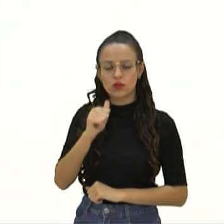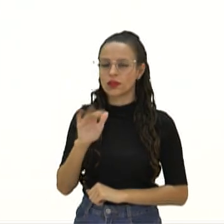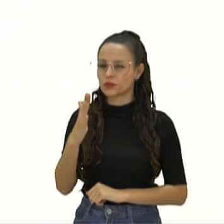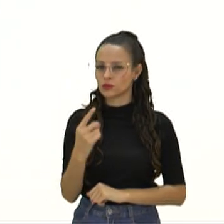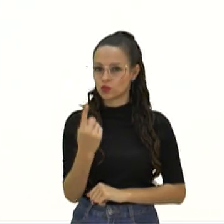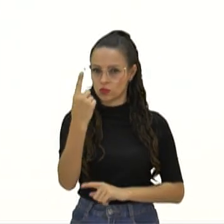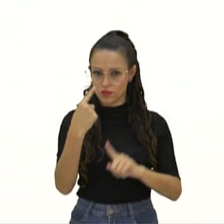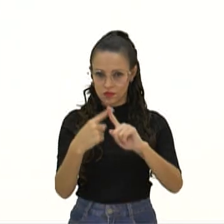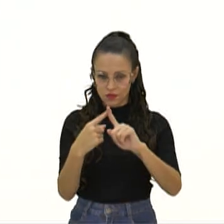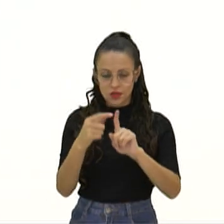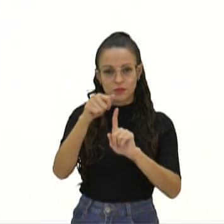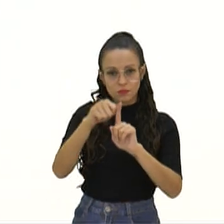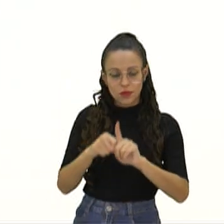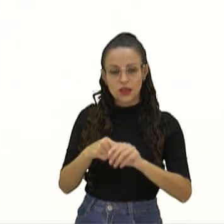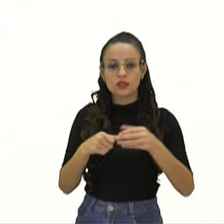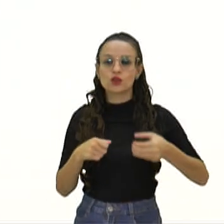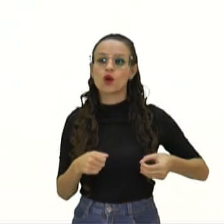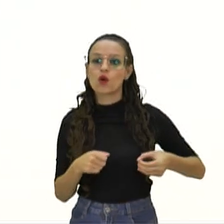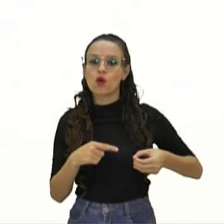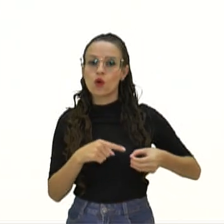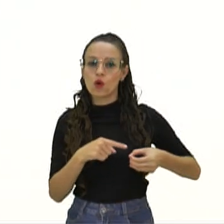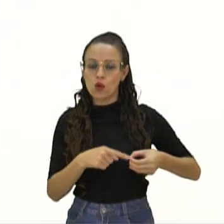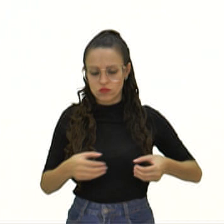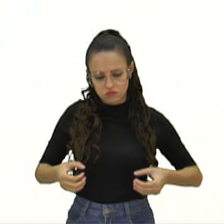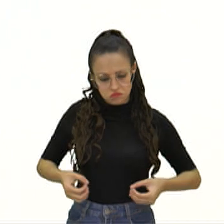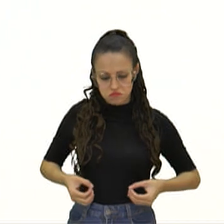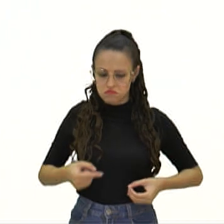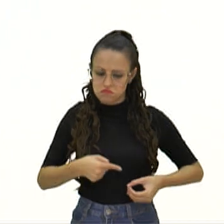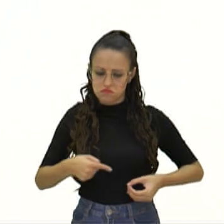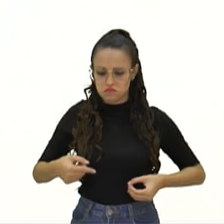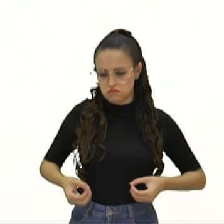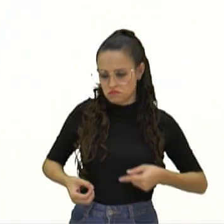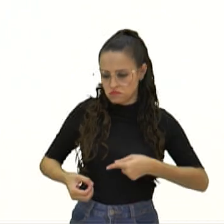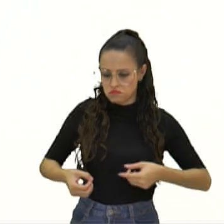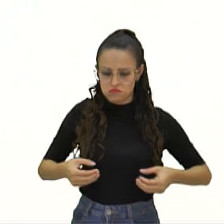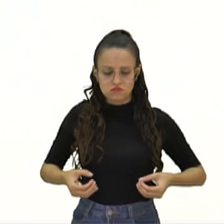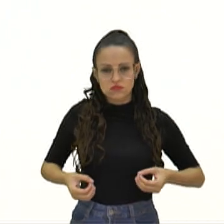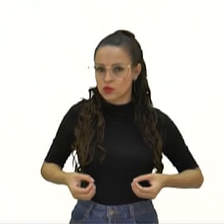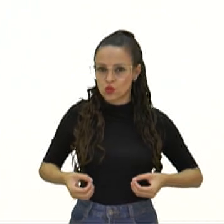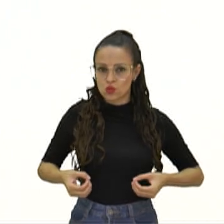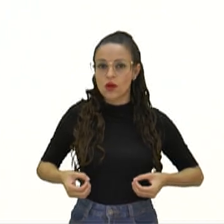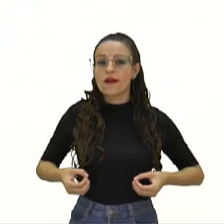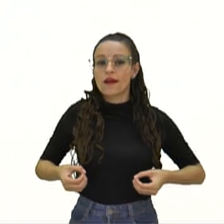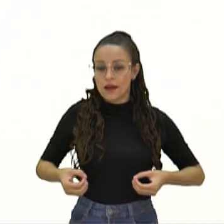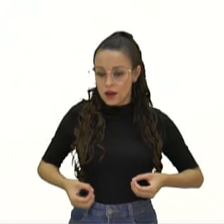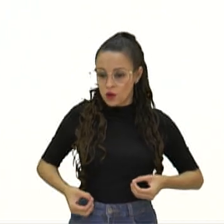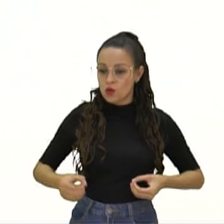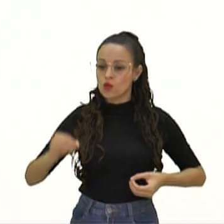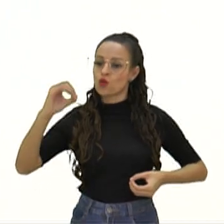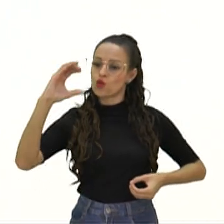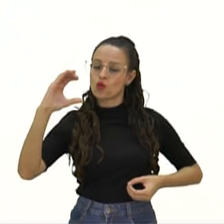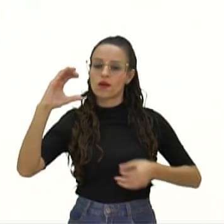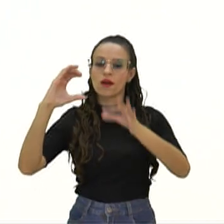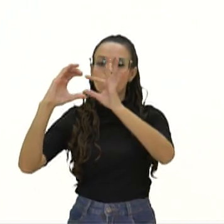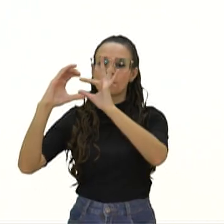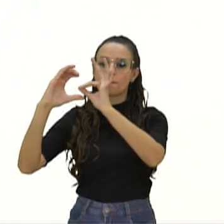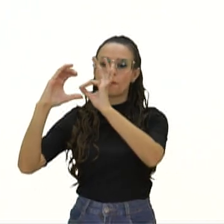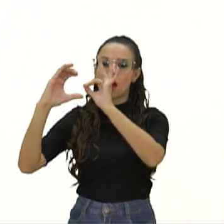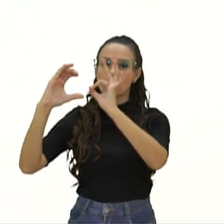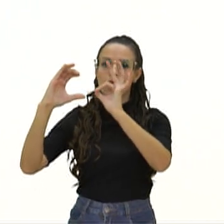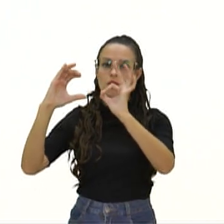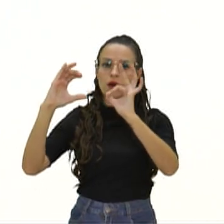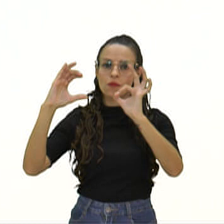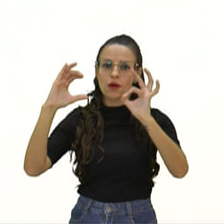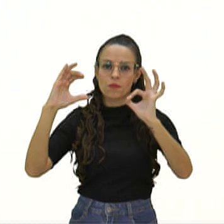por mês, um dos ovários, ou o esquerdo ou o direito, tá? Ele vai liberar um óvulo, né, um ovócito na